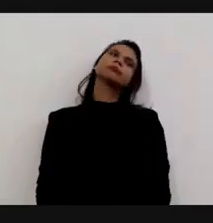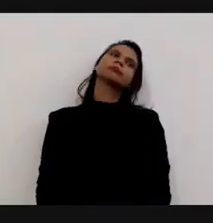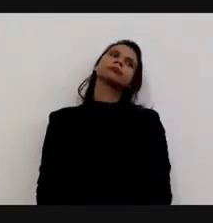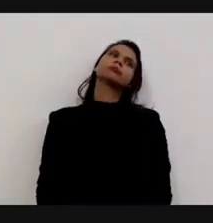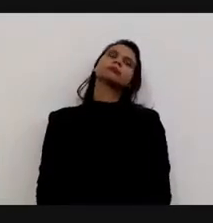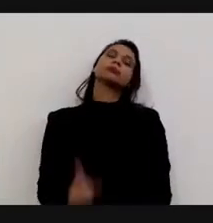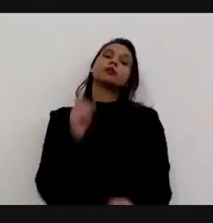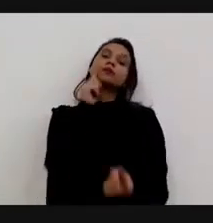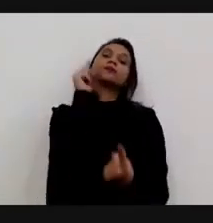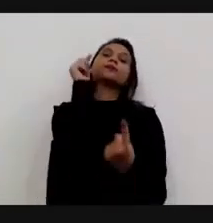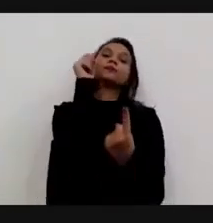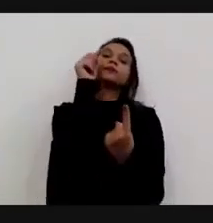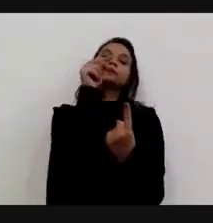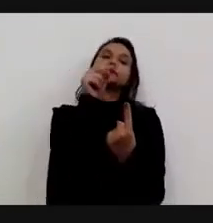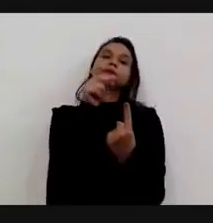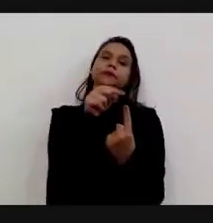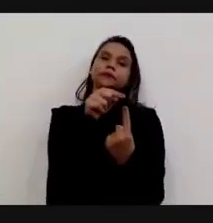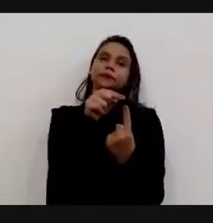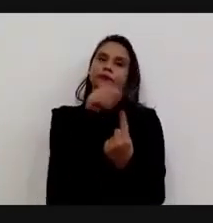central do trabalho, então,